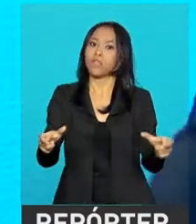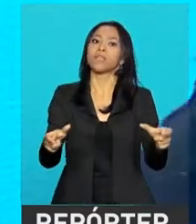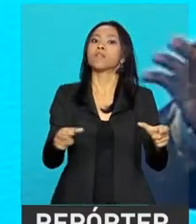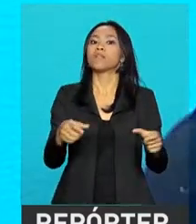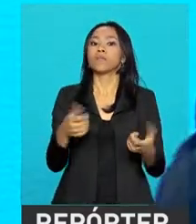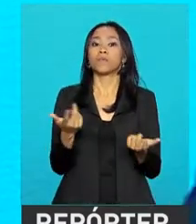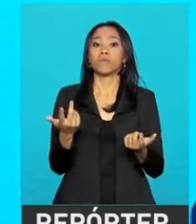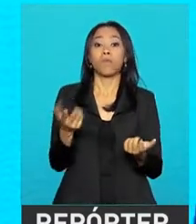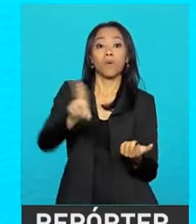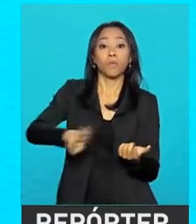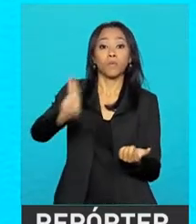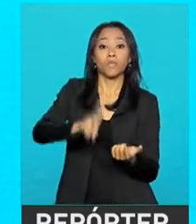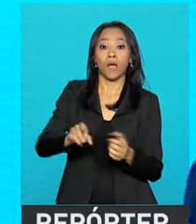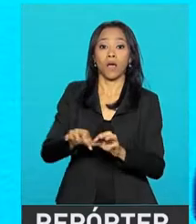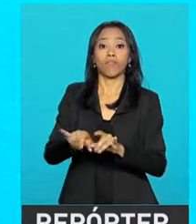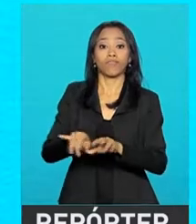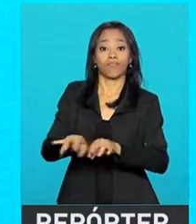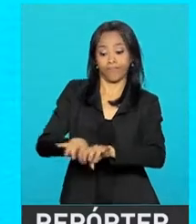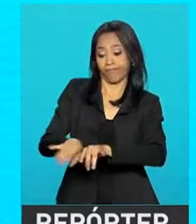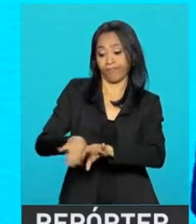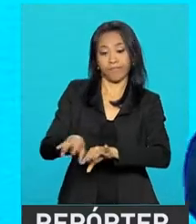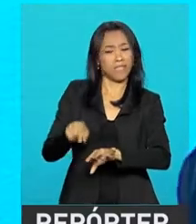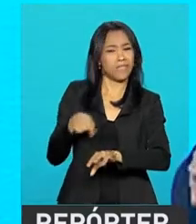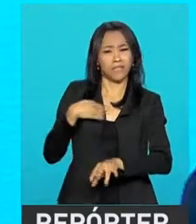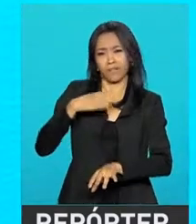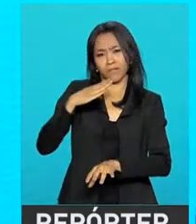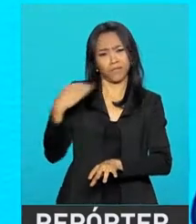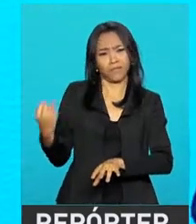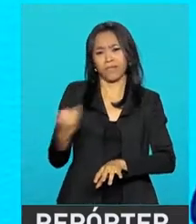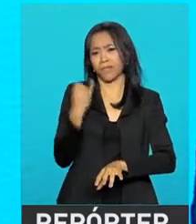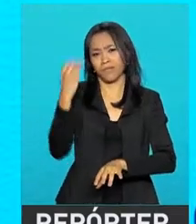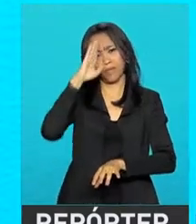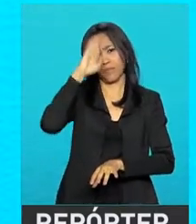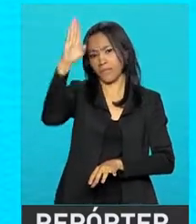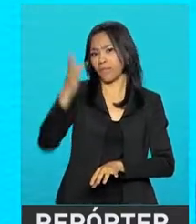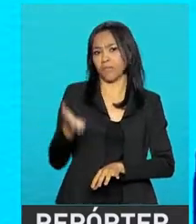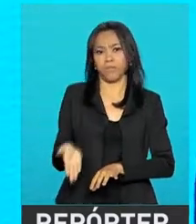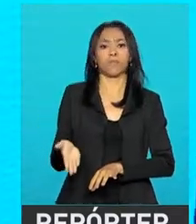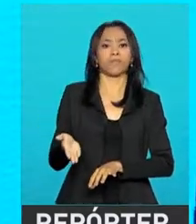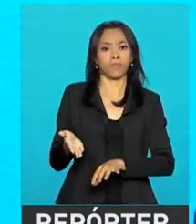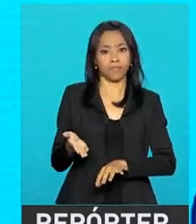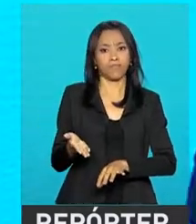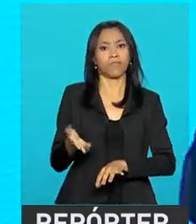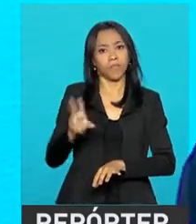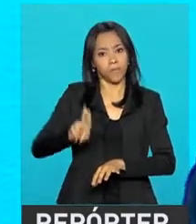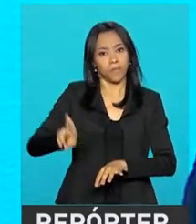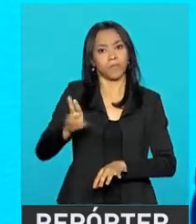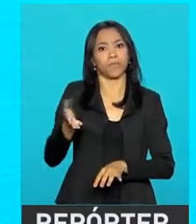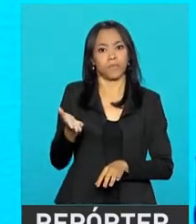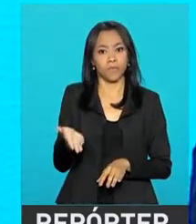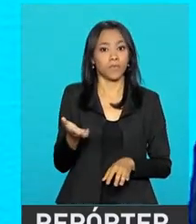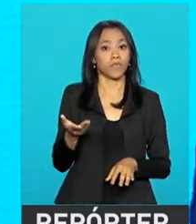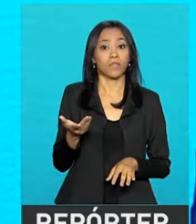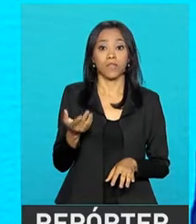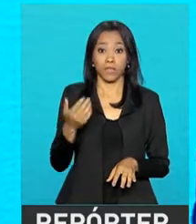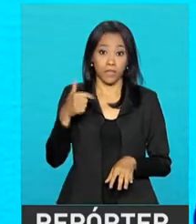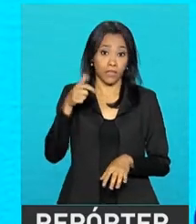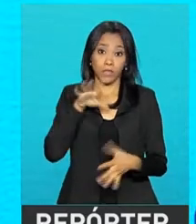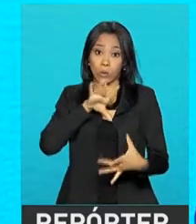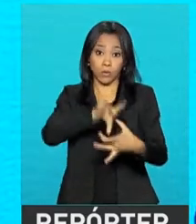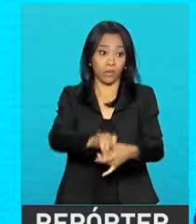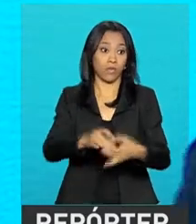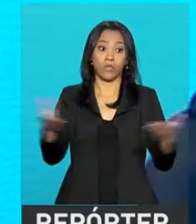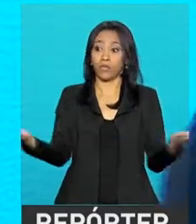digitais em diversos segmentos isso é fundamental e é absolutamente crucial mundo